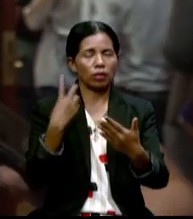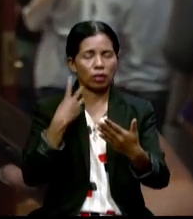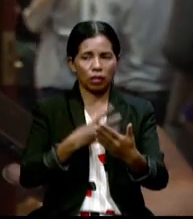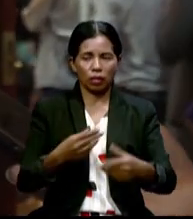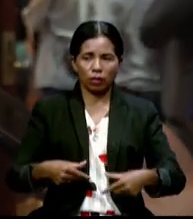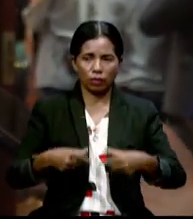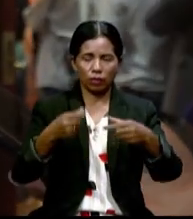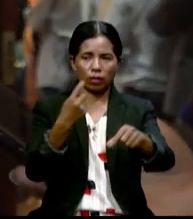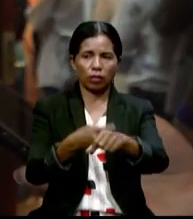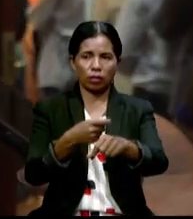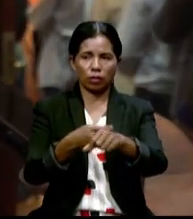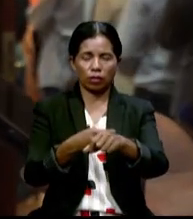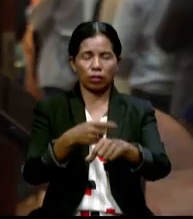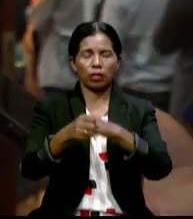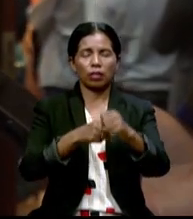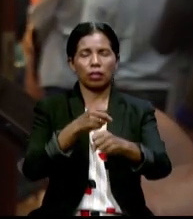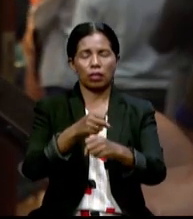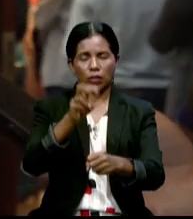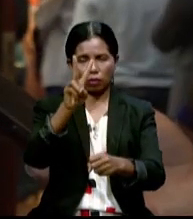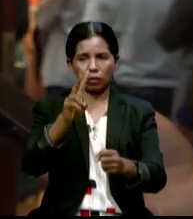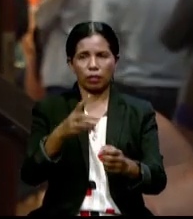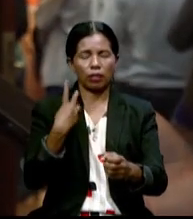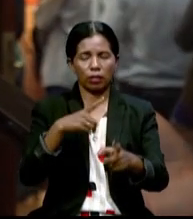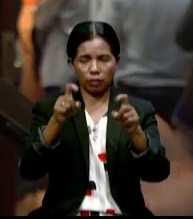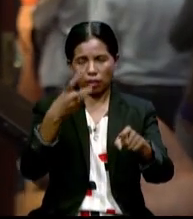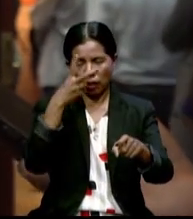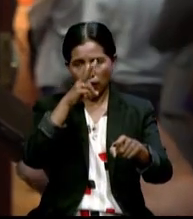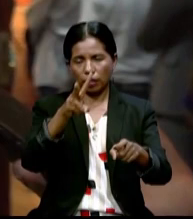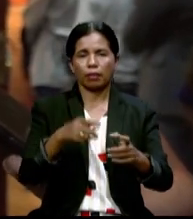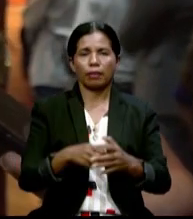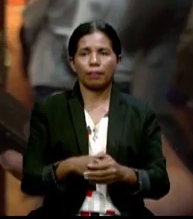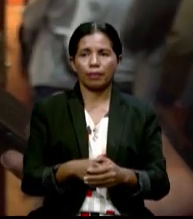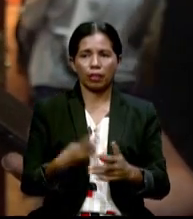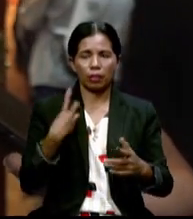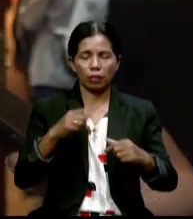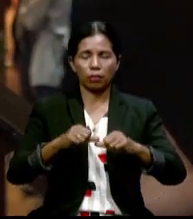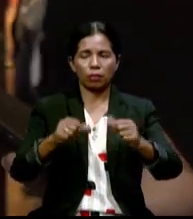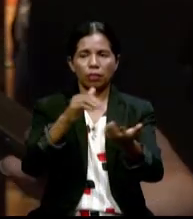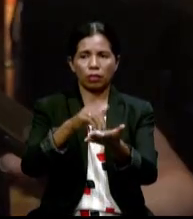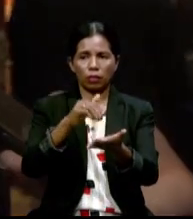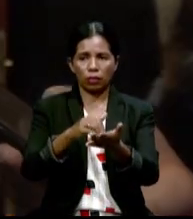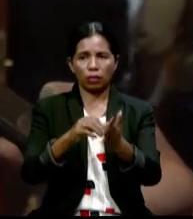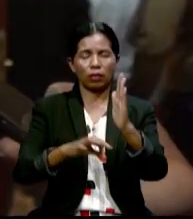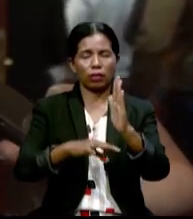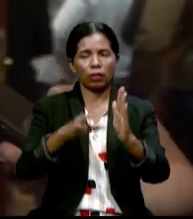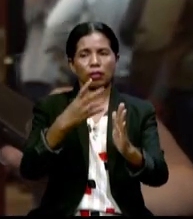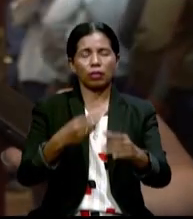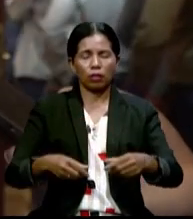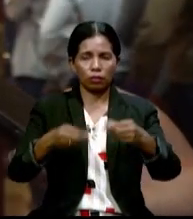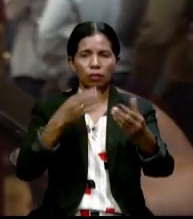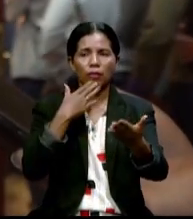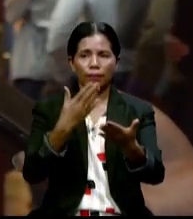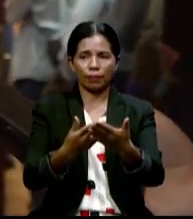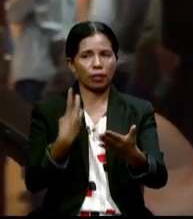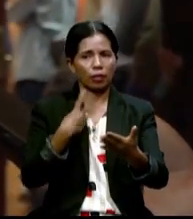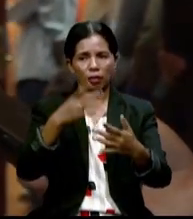limita de tempo, né? 2 anos. Mas agora, estamos tem garei, tem gata, ita quando continua, tem estudo, e factores para influenciar, né? Para Roma